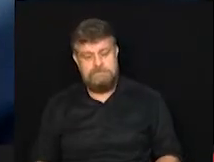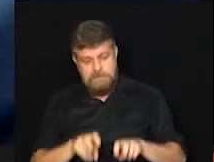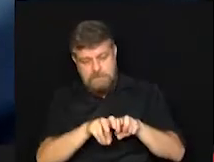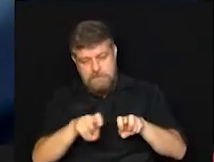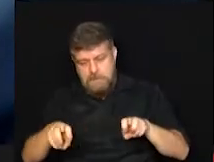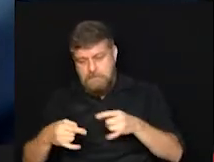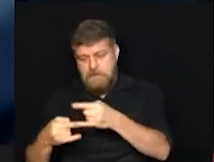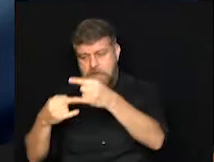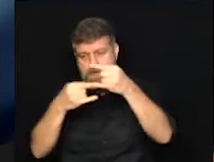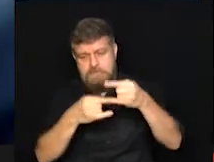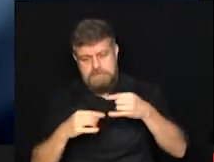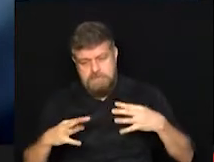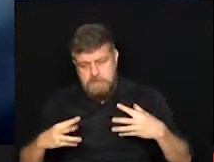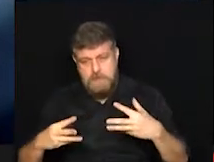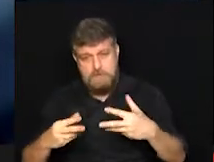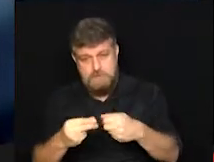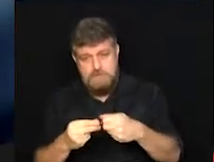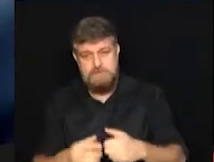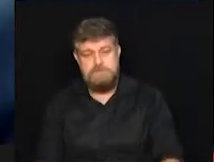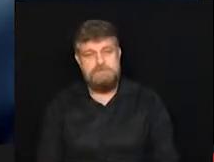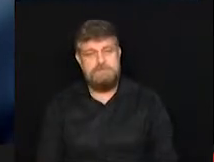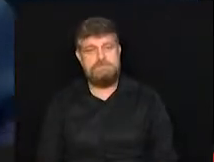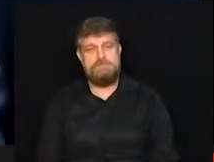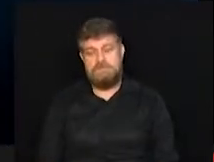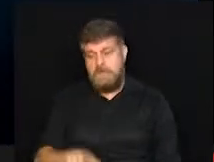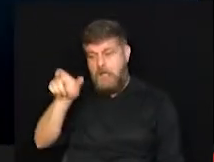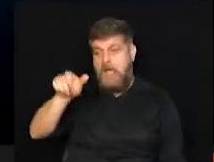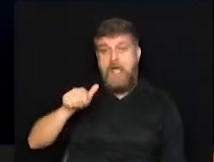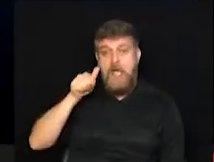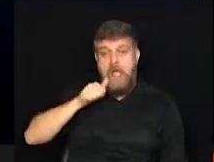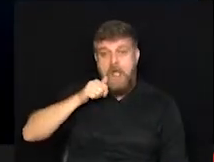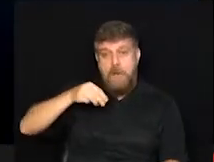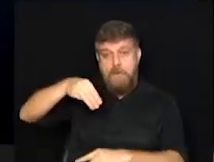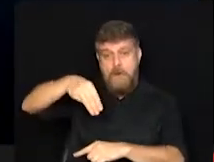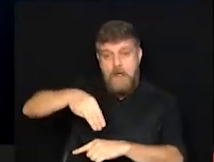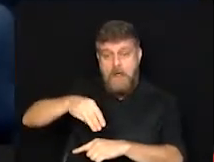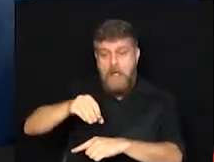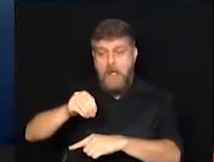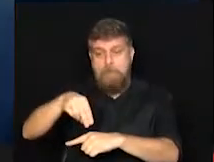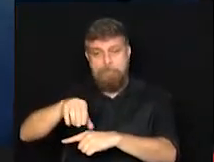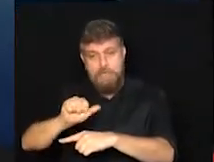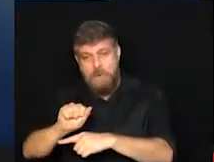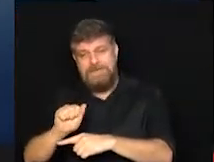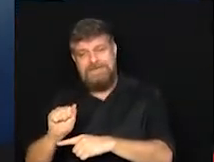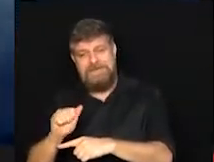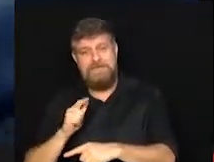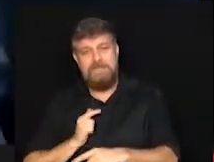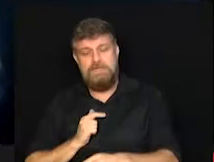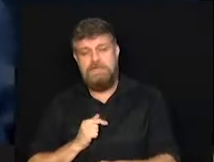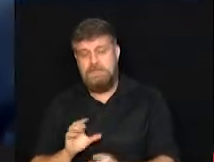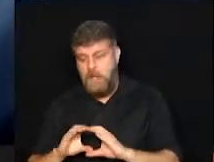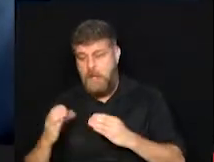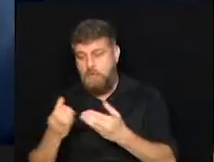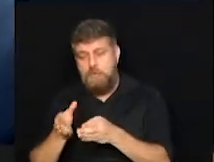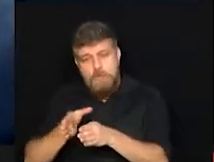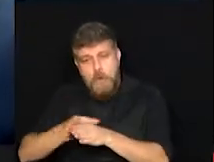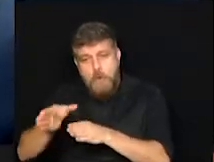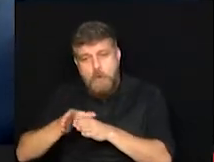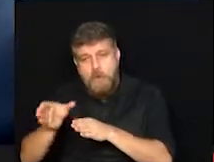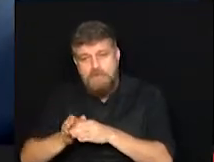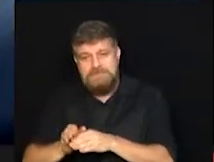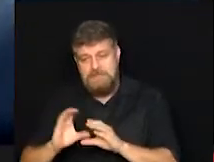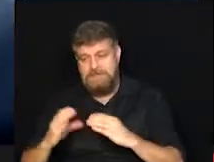mesa, na figura da Mônica, o Conselho de Desenvolvimento e Participação da Comunidade Negra